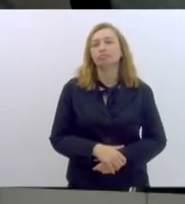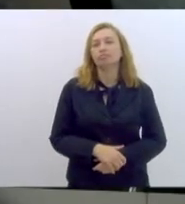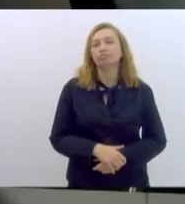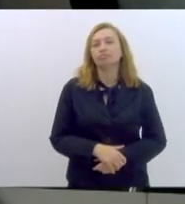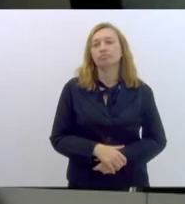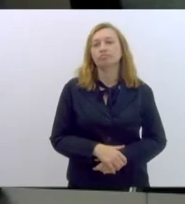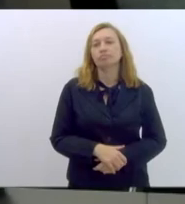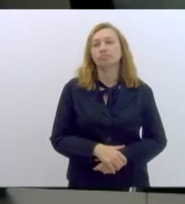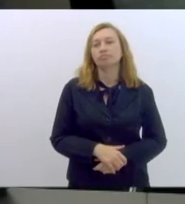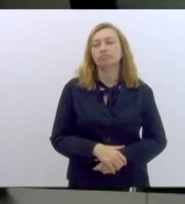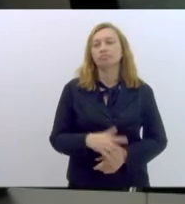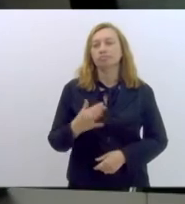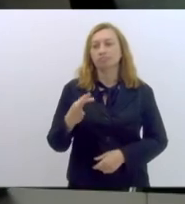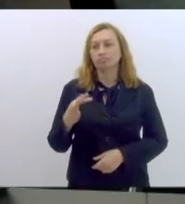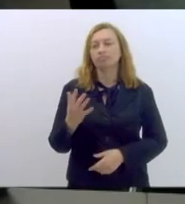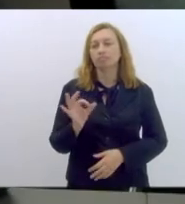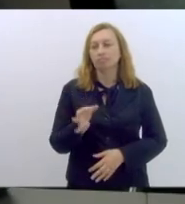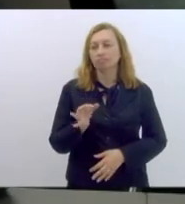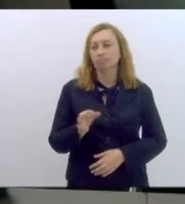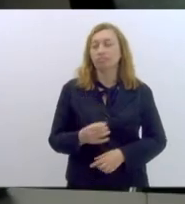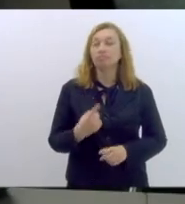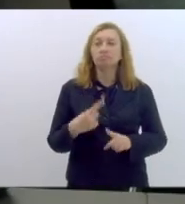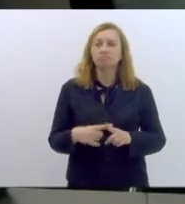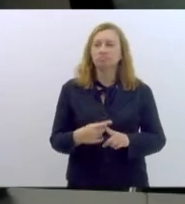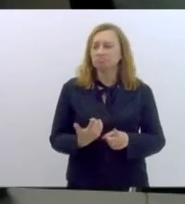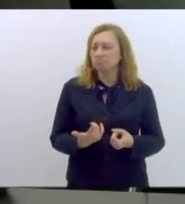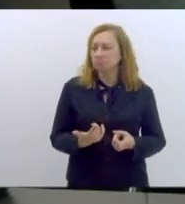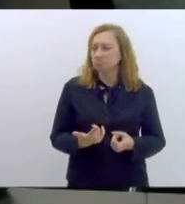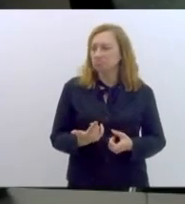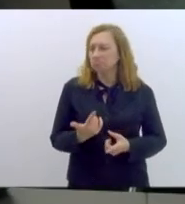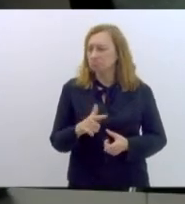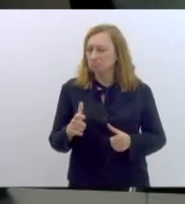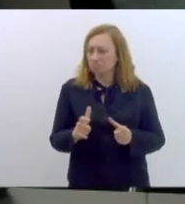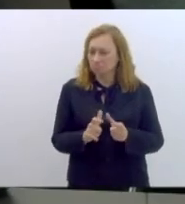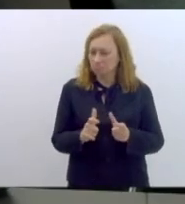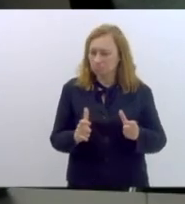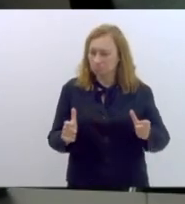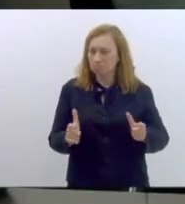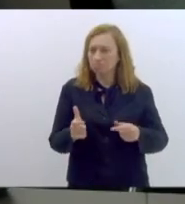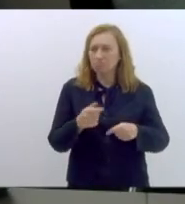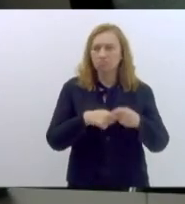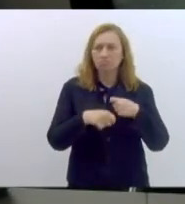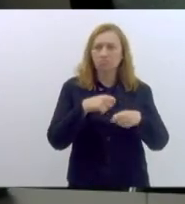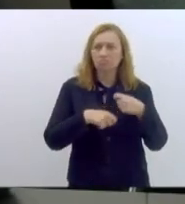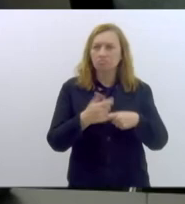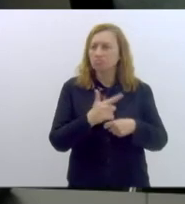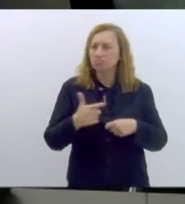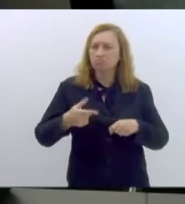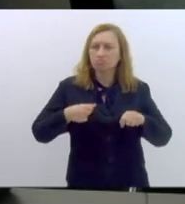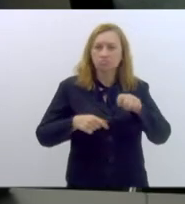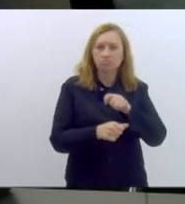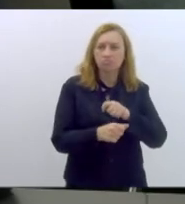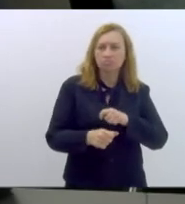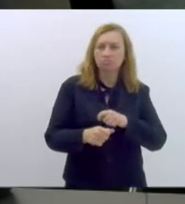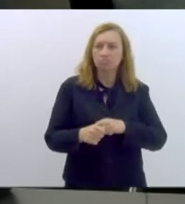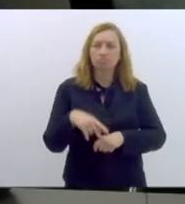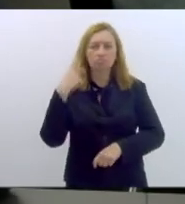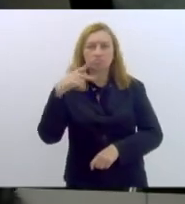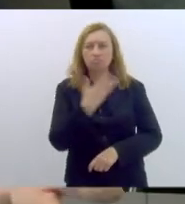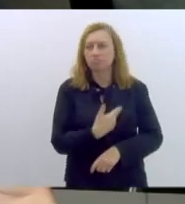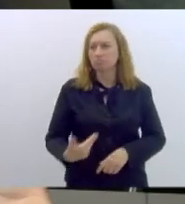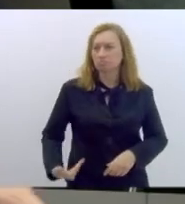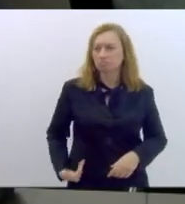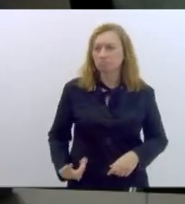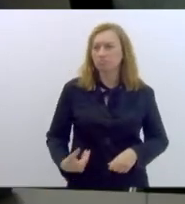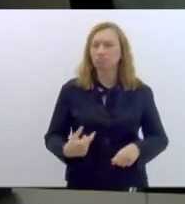essa previsão, né, nefasta, porque não existe crescimento econômico sem investimento em política pública, sem investimento